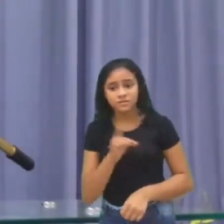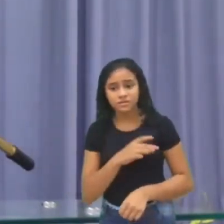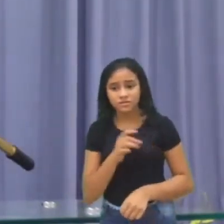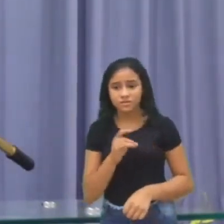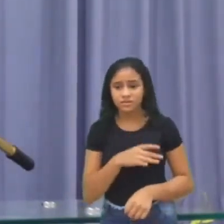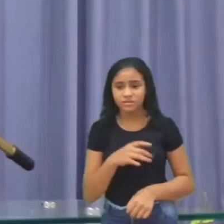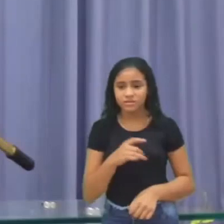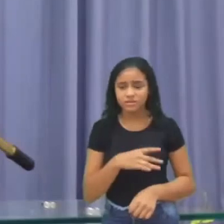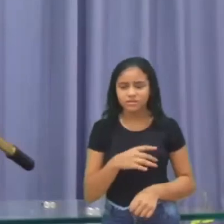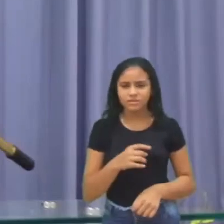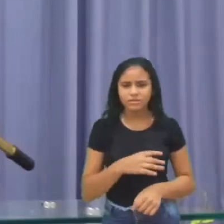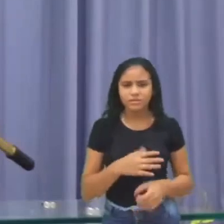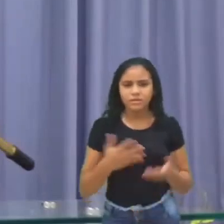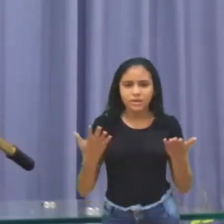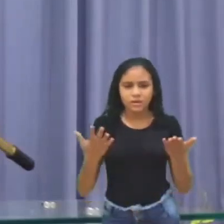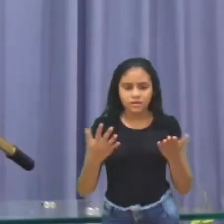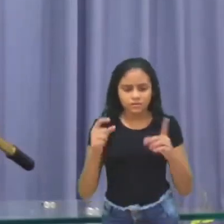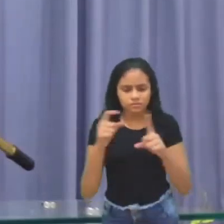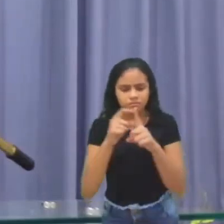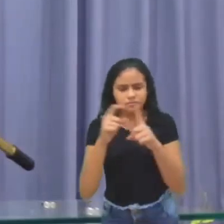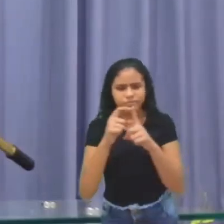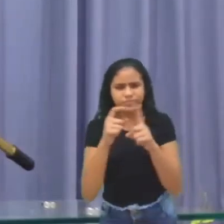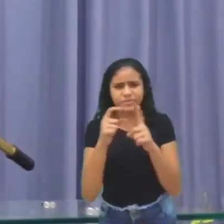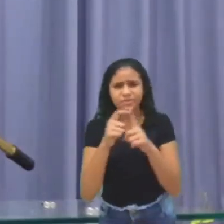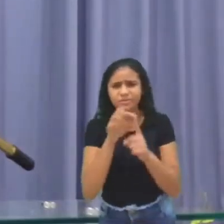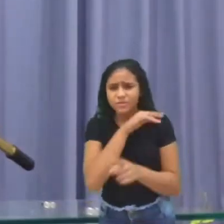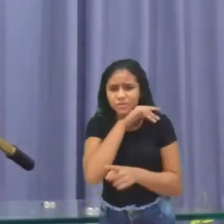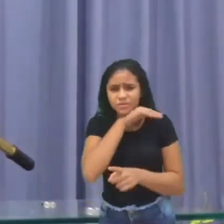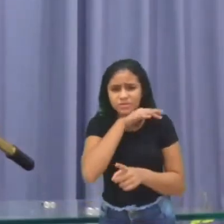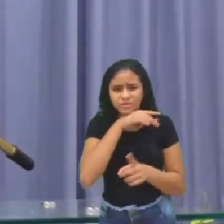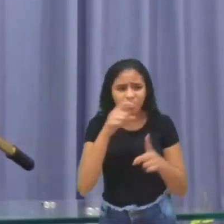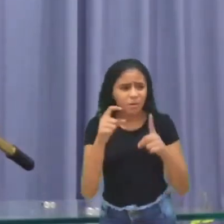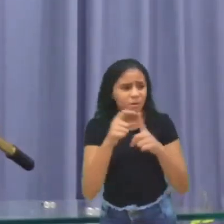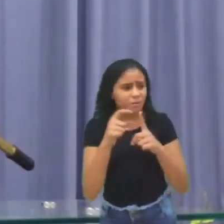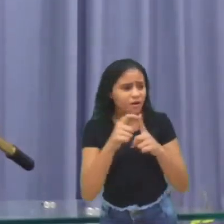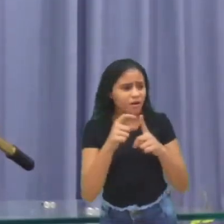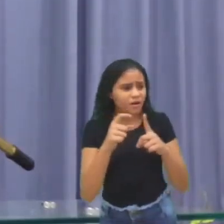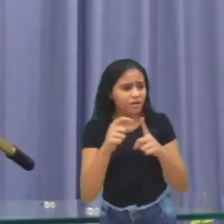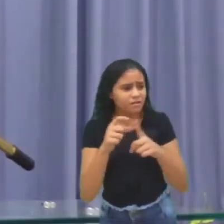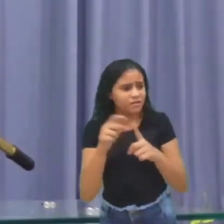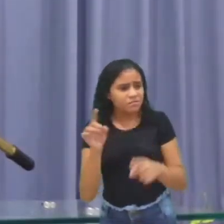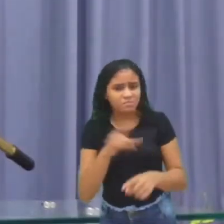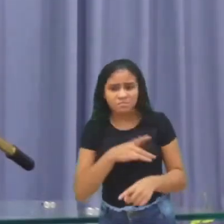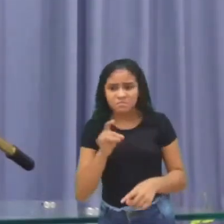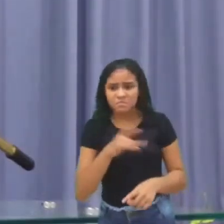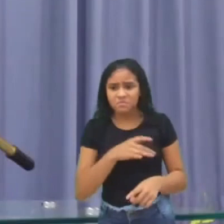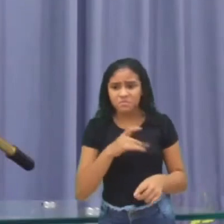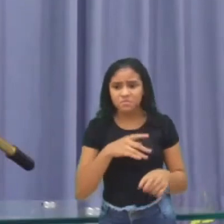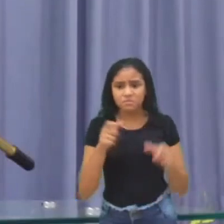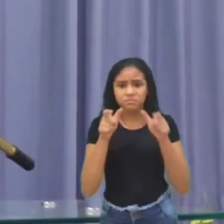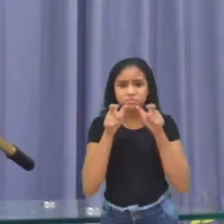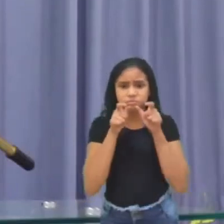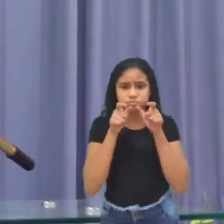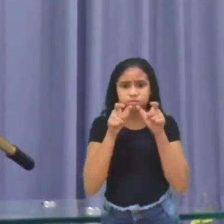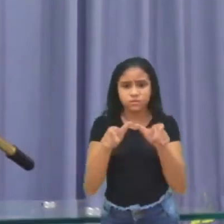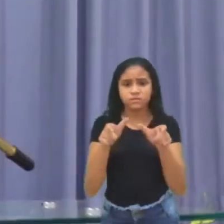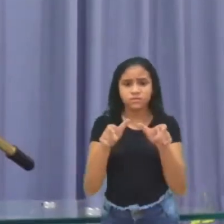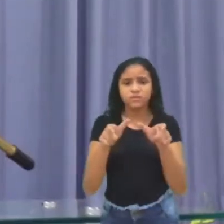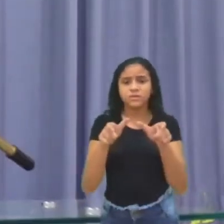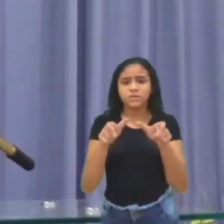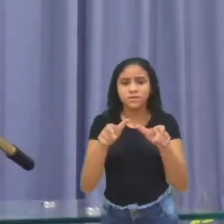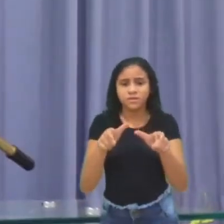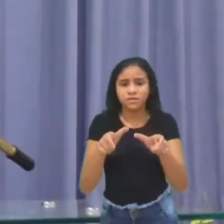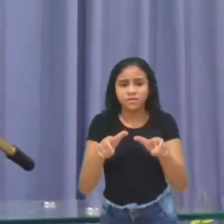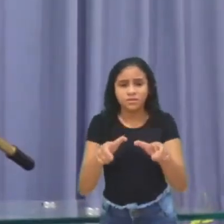povo àquelas palavras negativas, palavras de derrota e de pânico, foi tão forte que eles